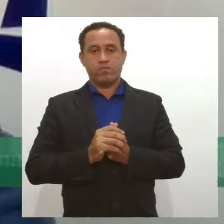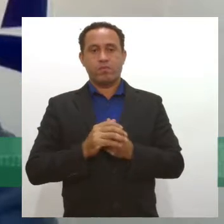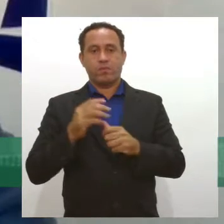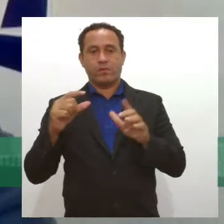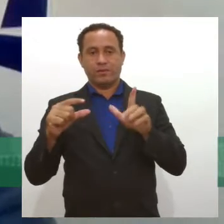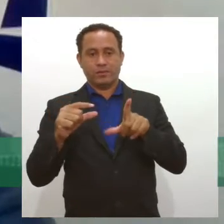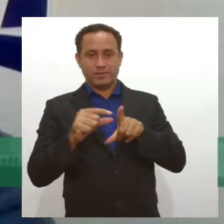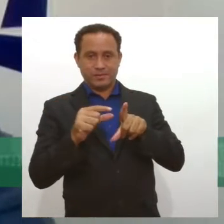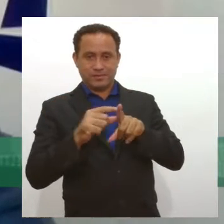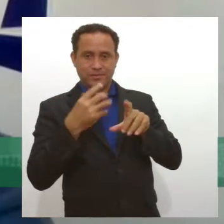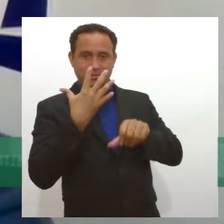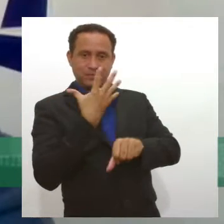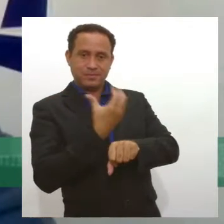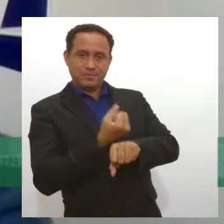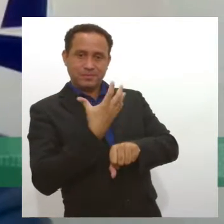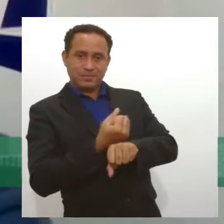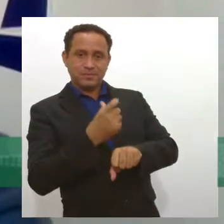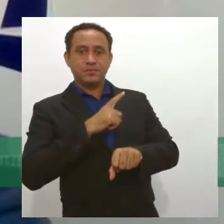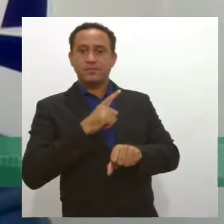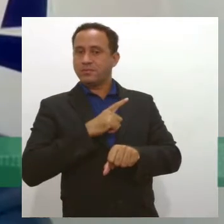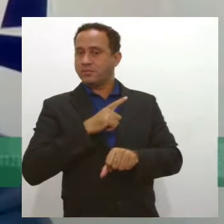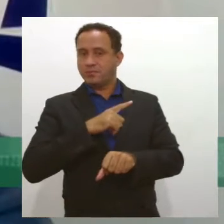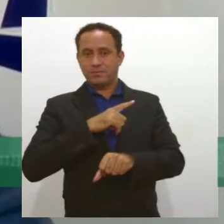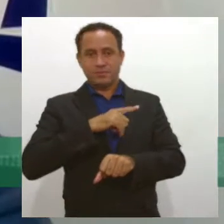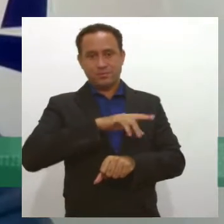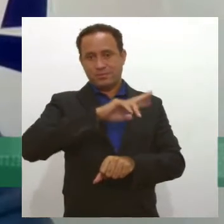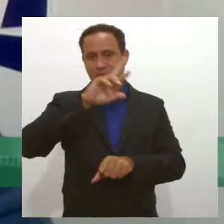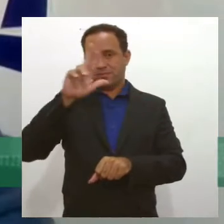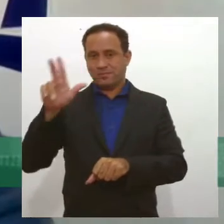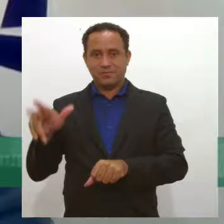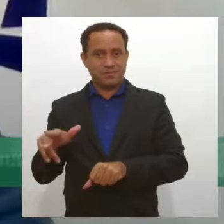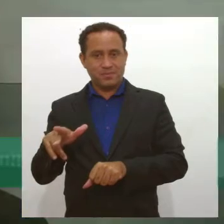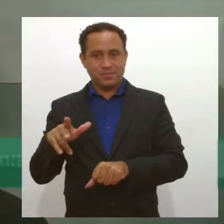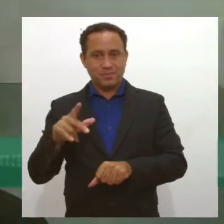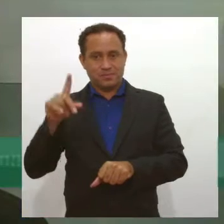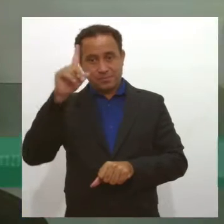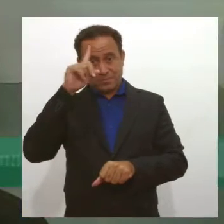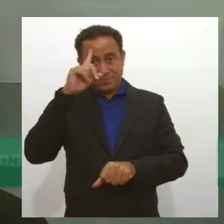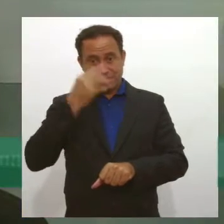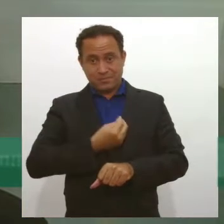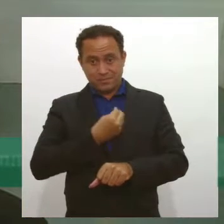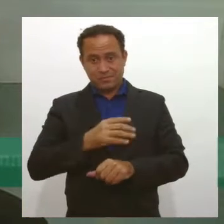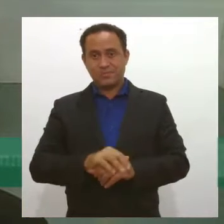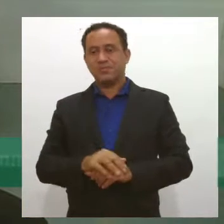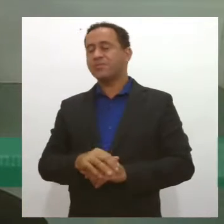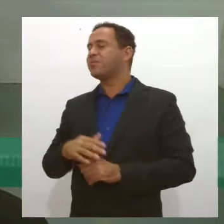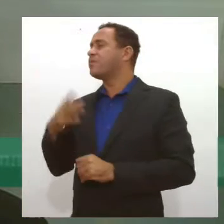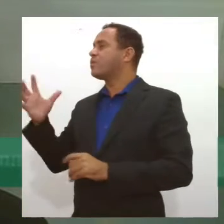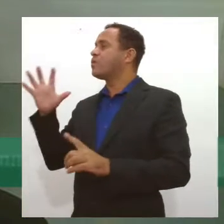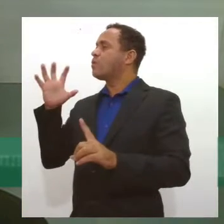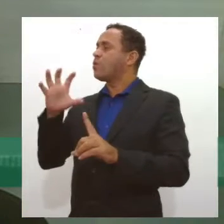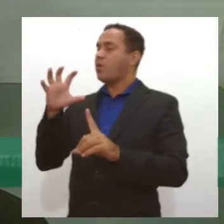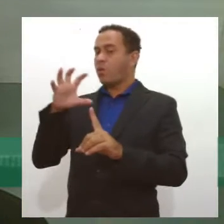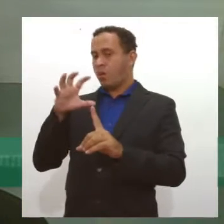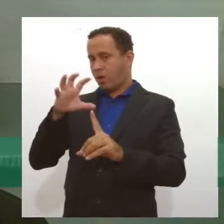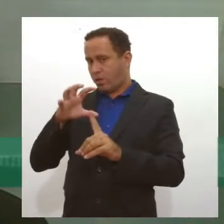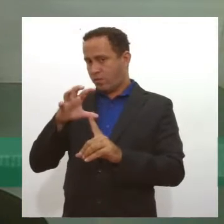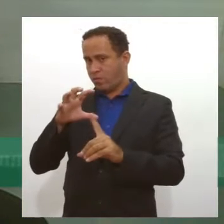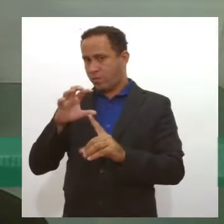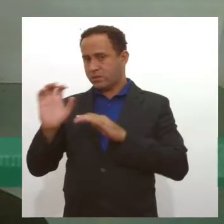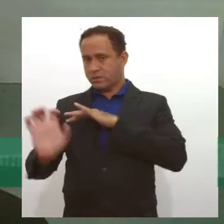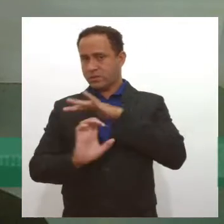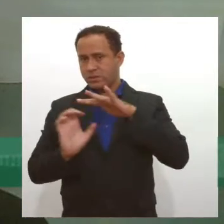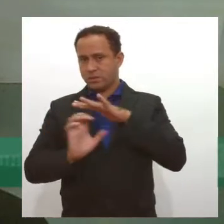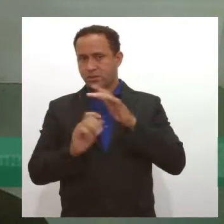que hoje fazem parte do nosso dia a dia. Qual é o impacto, né, de uma startup aí para